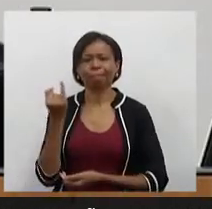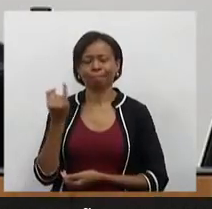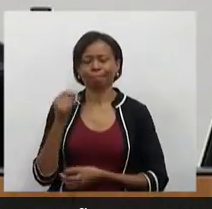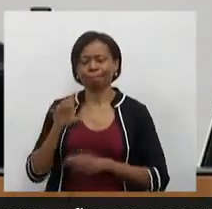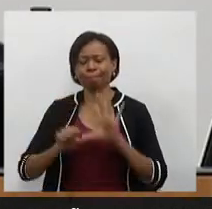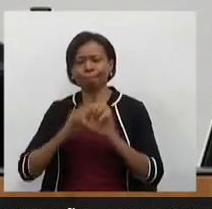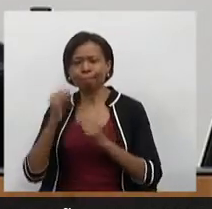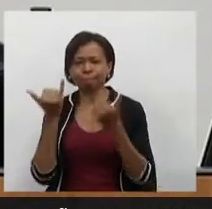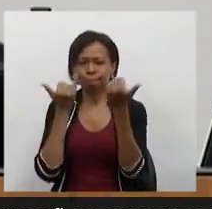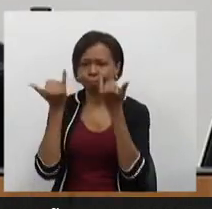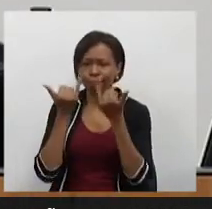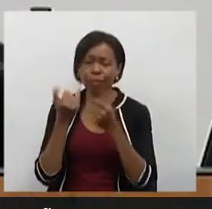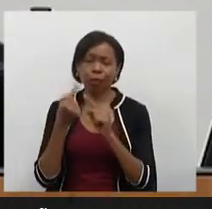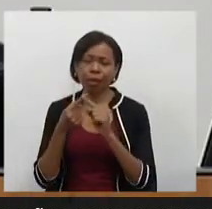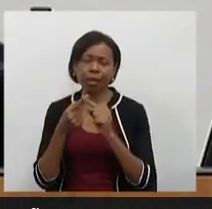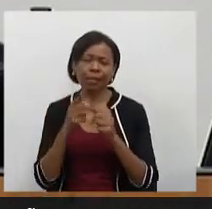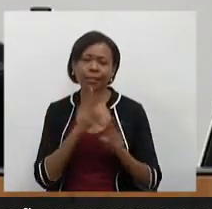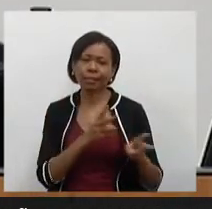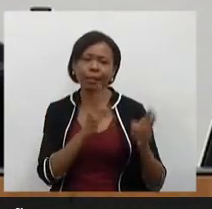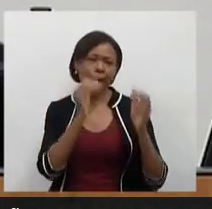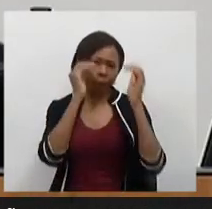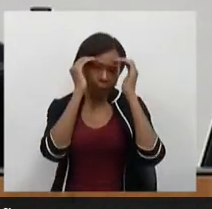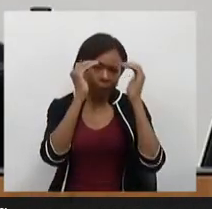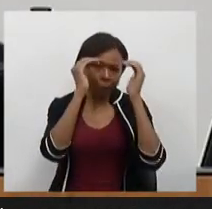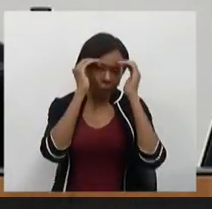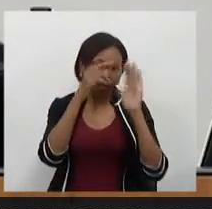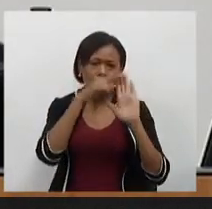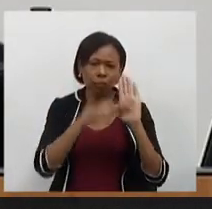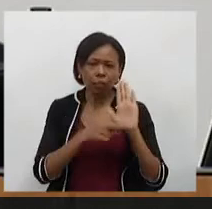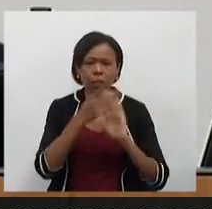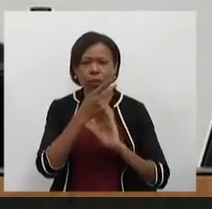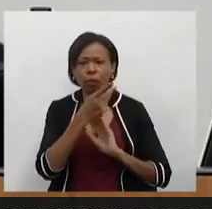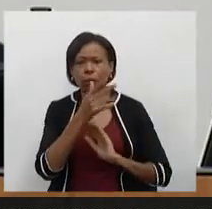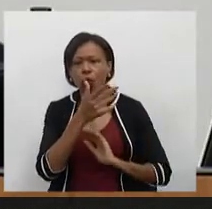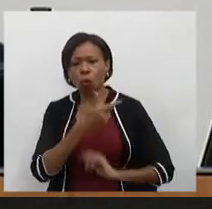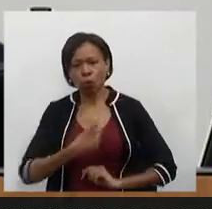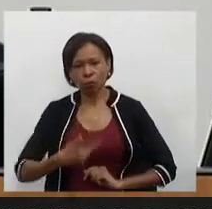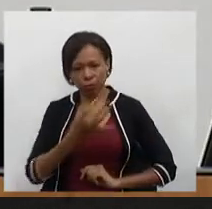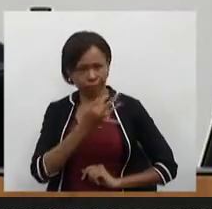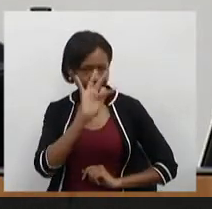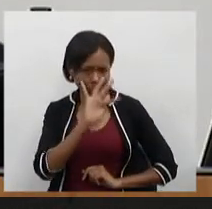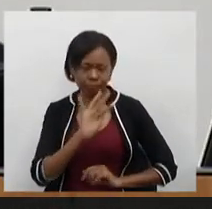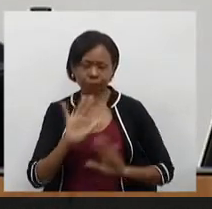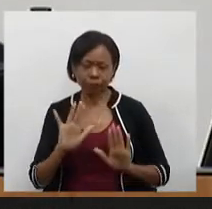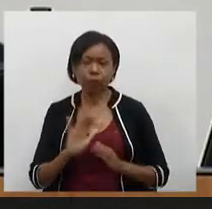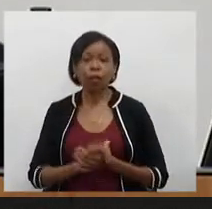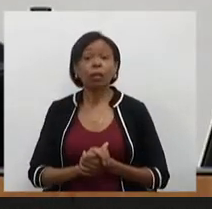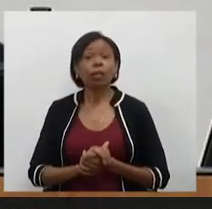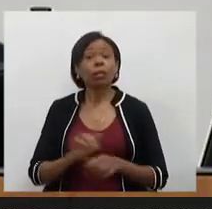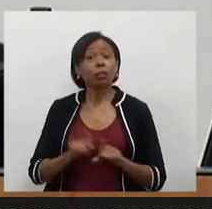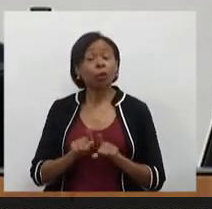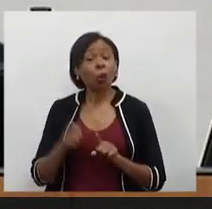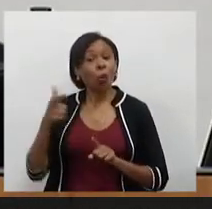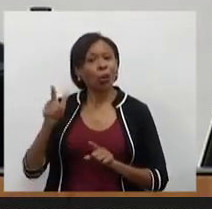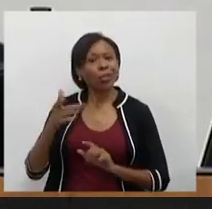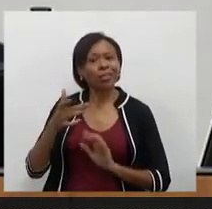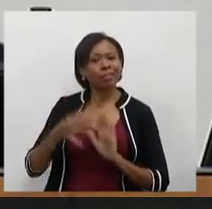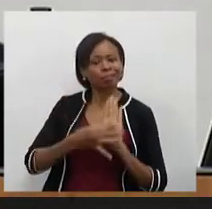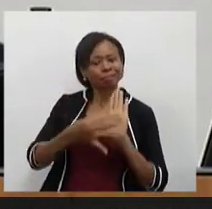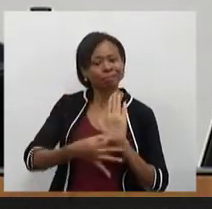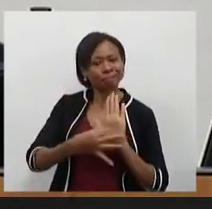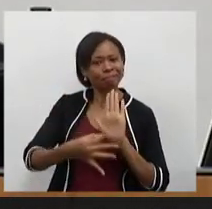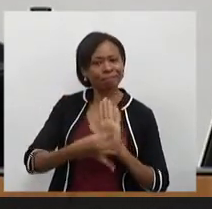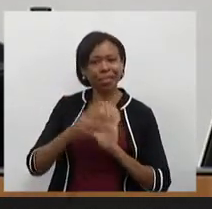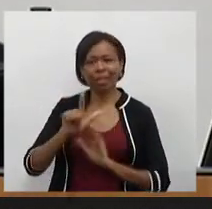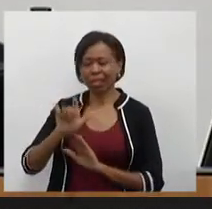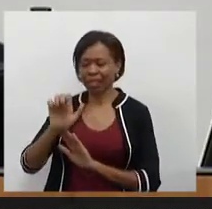limitado ali nos critérios do governo federal. E aqui algumas manifestações, vice-presidente, né, de pessoas aqui. A Leia manifestou